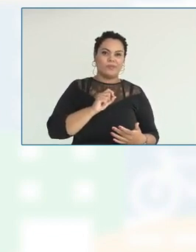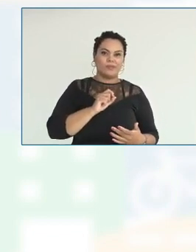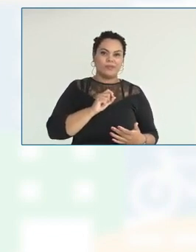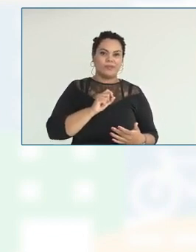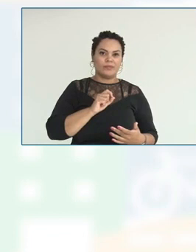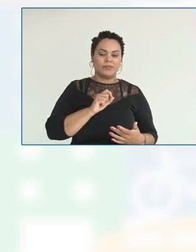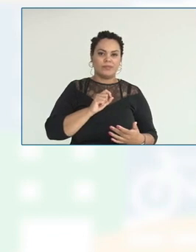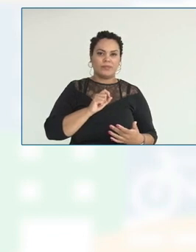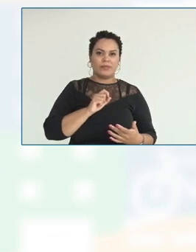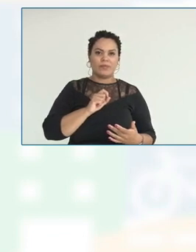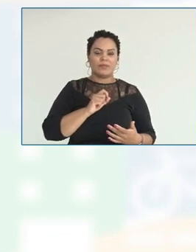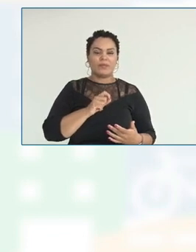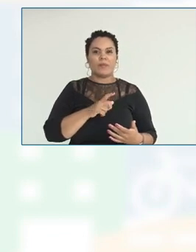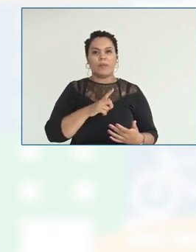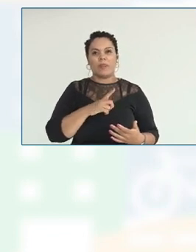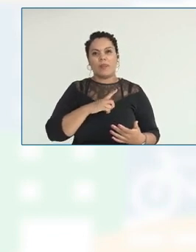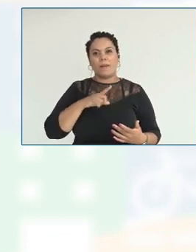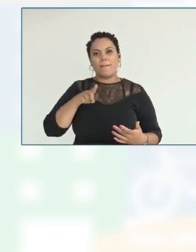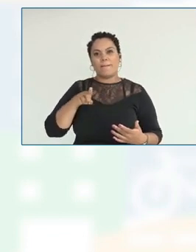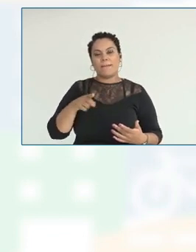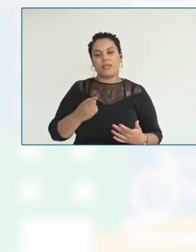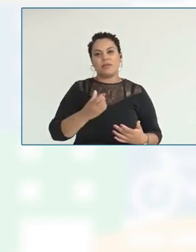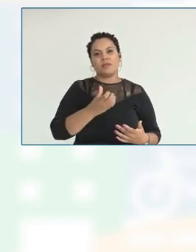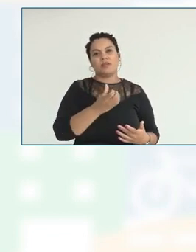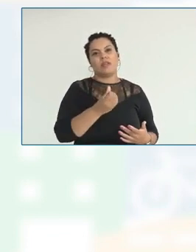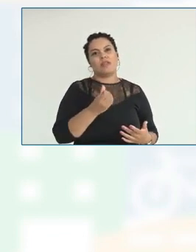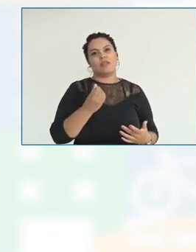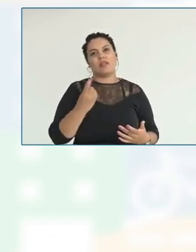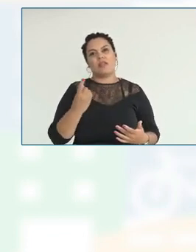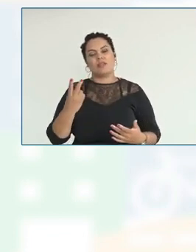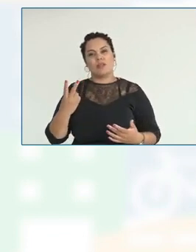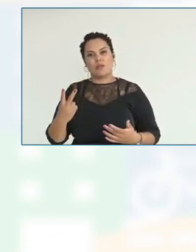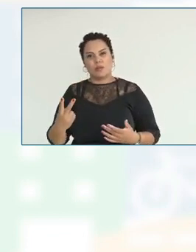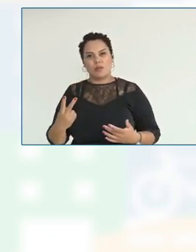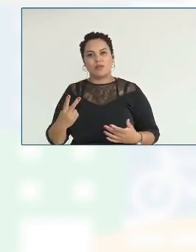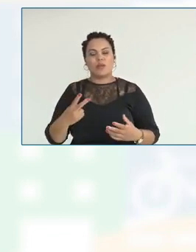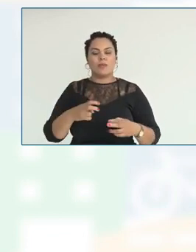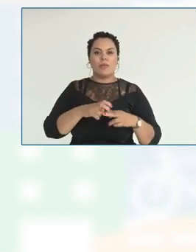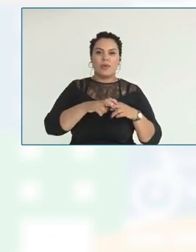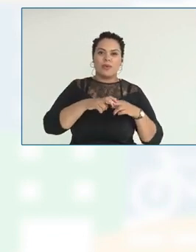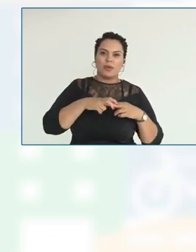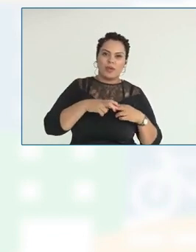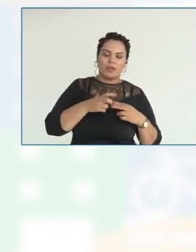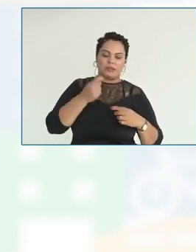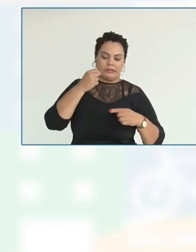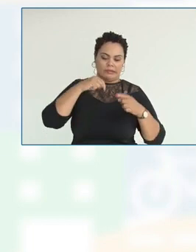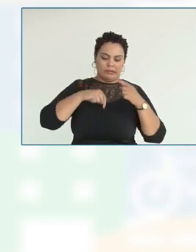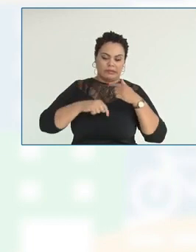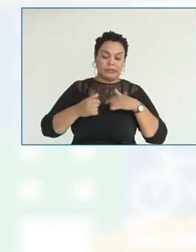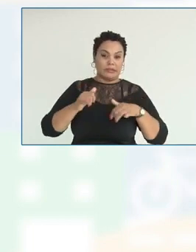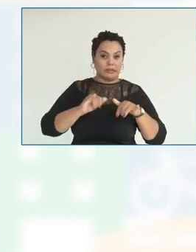histórica, 1.612 óbitos por intoxicação exógena, tá?